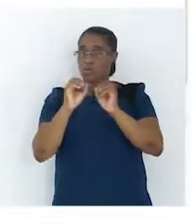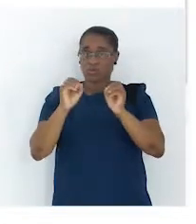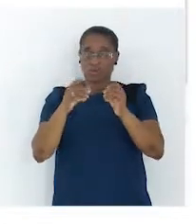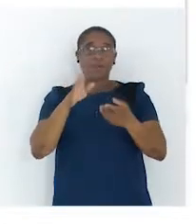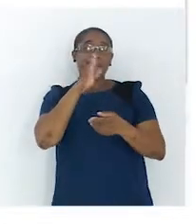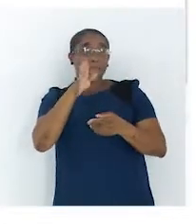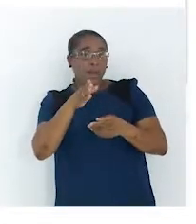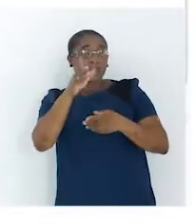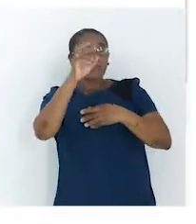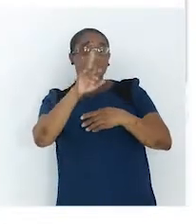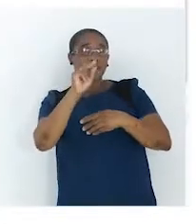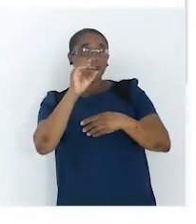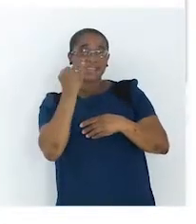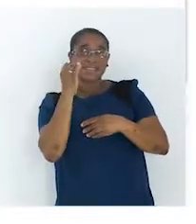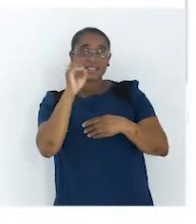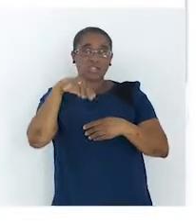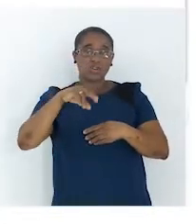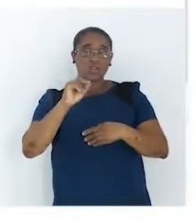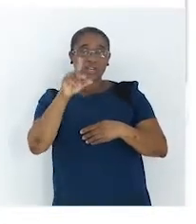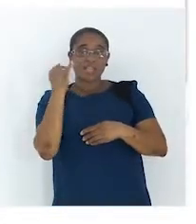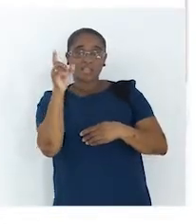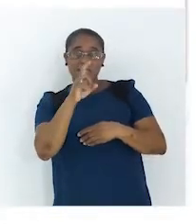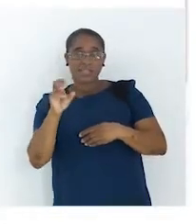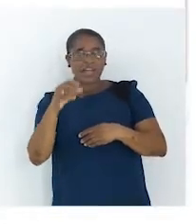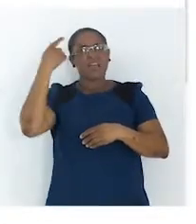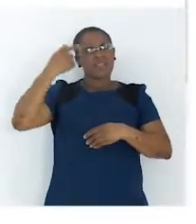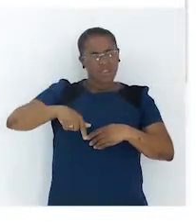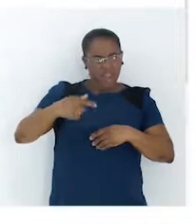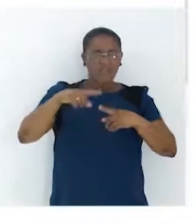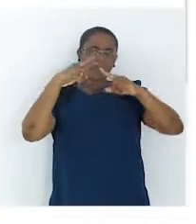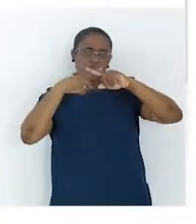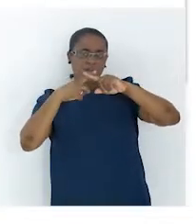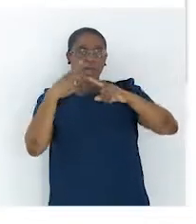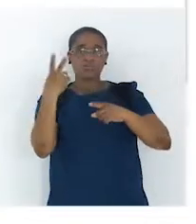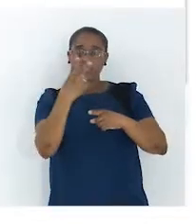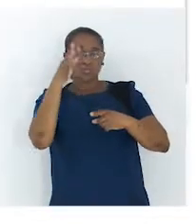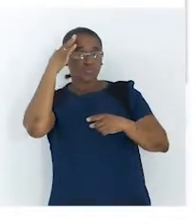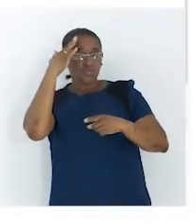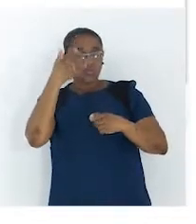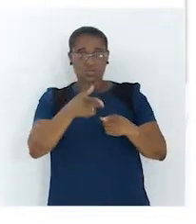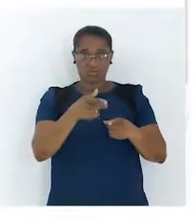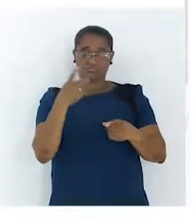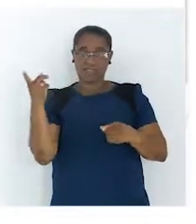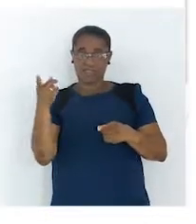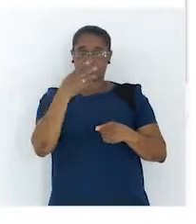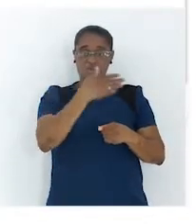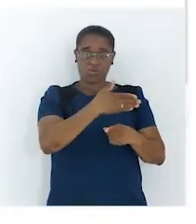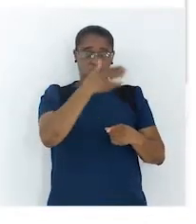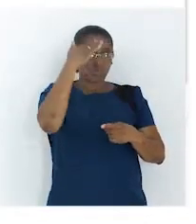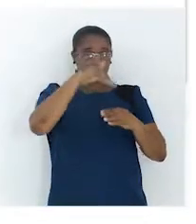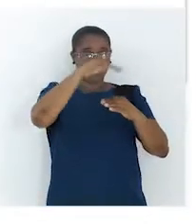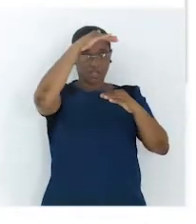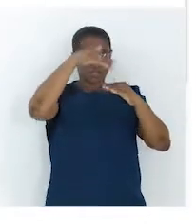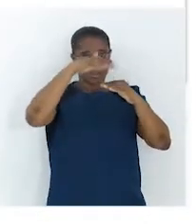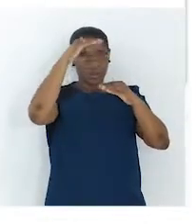de uma fração deve-se multiplicar ambos os termos da fração aqui ambos os termos que o numerador